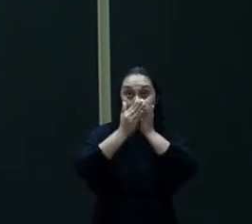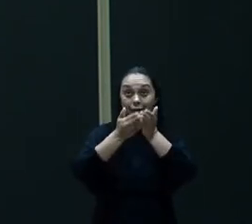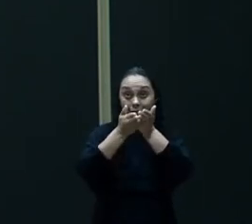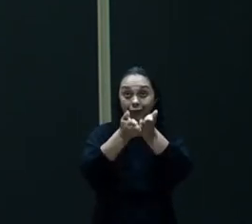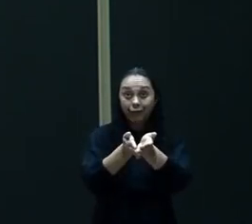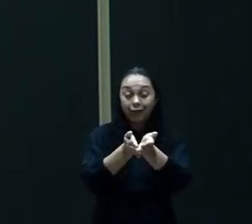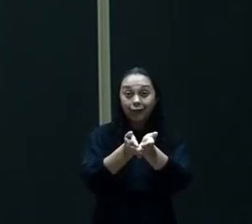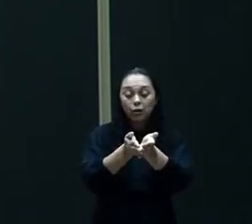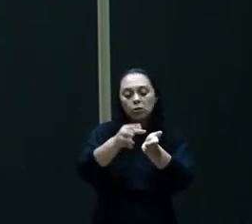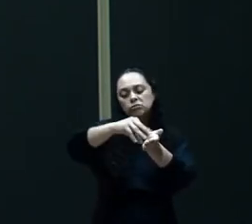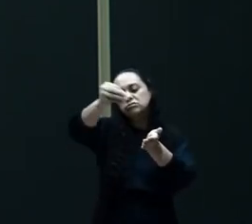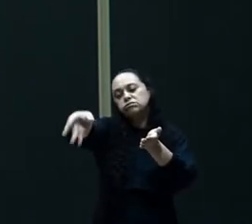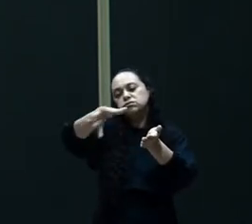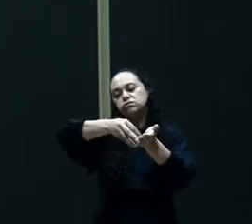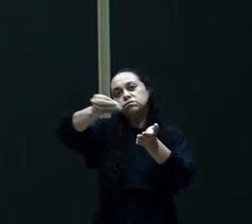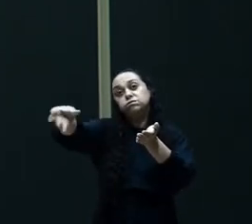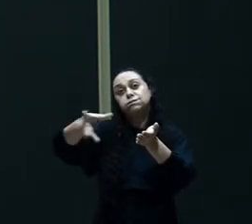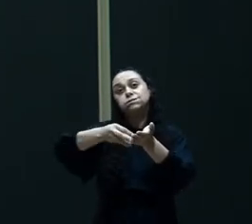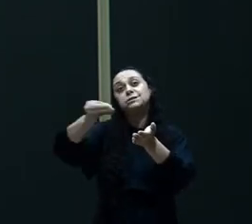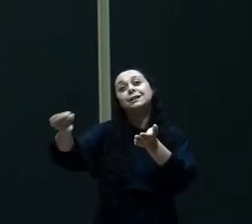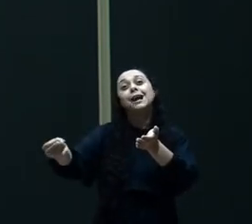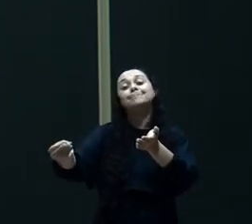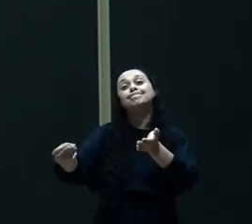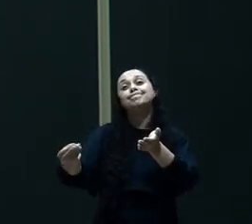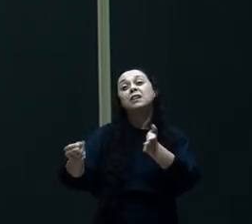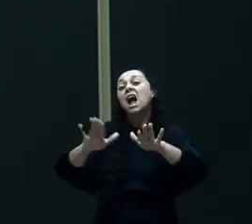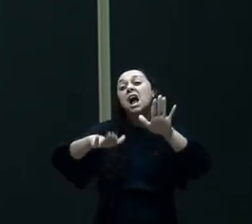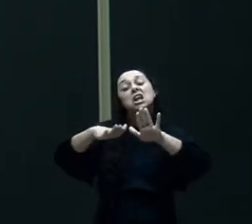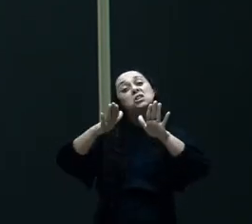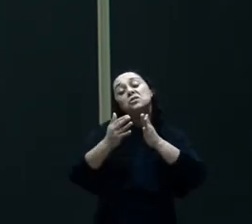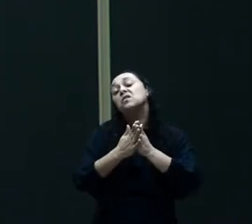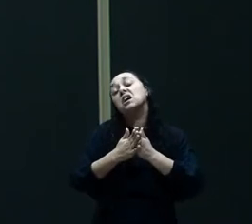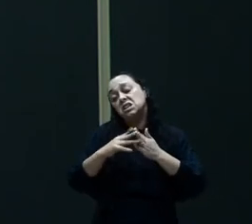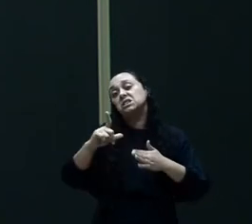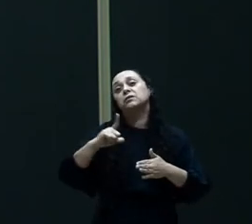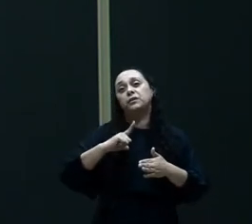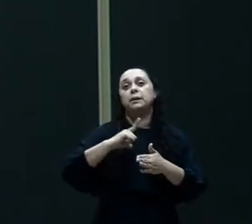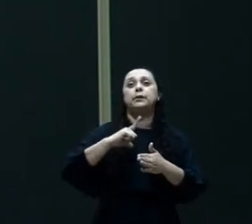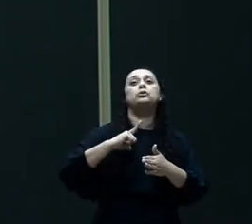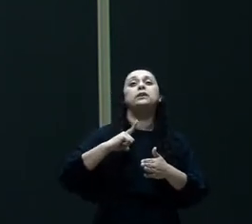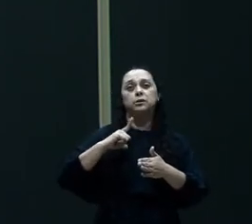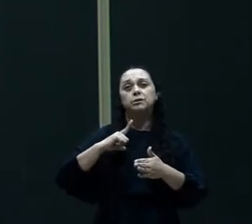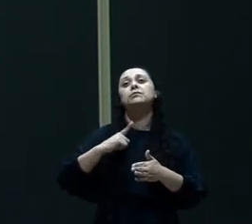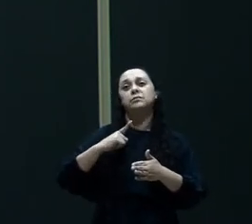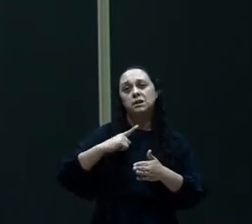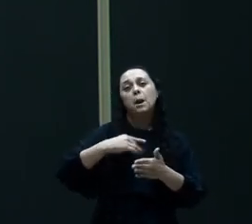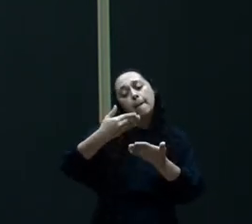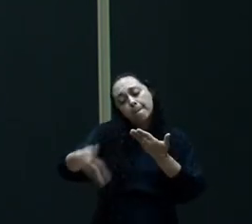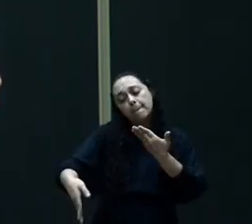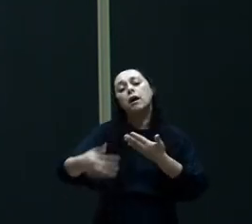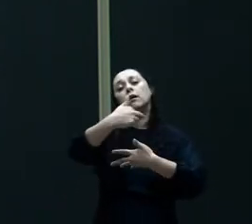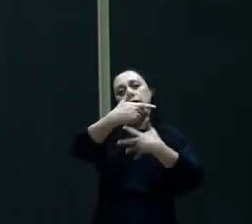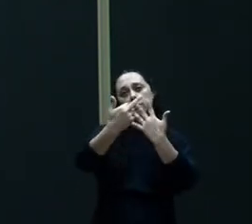prejuízos nós vamos ter mas o texto não para aí se parasse